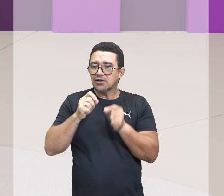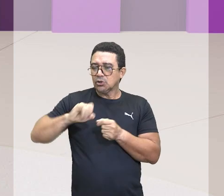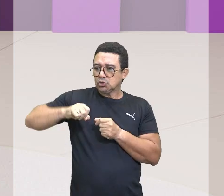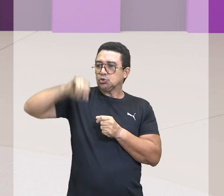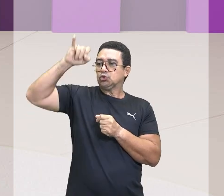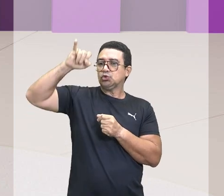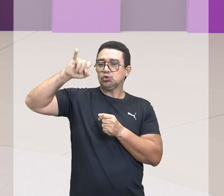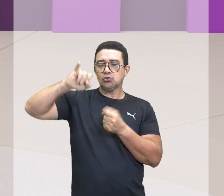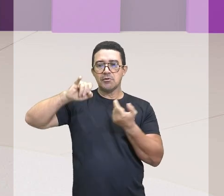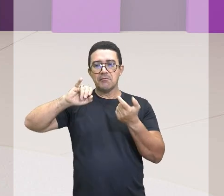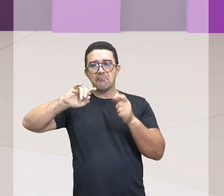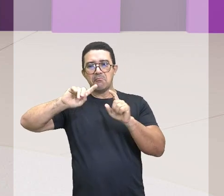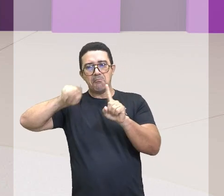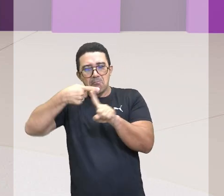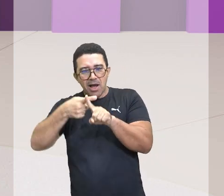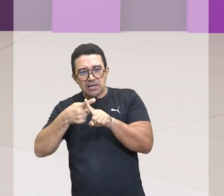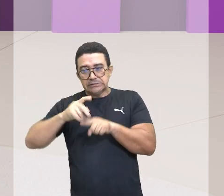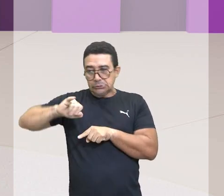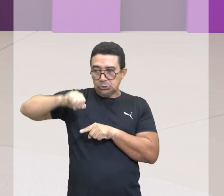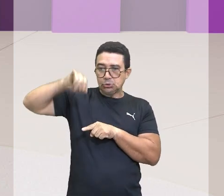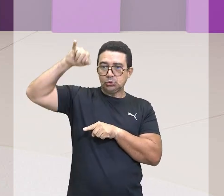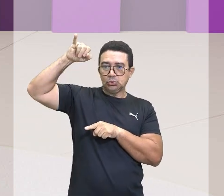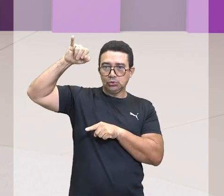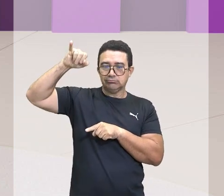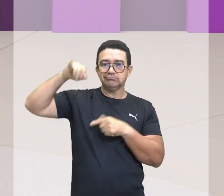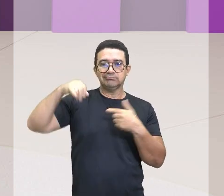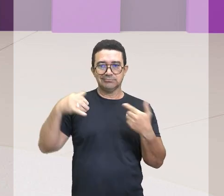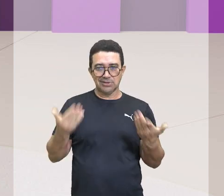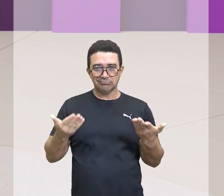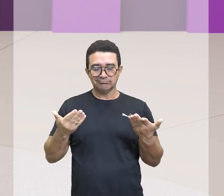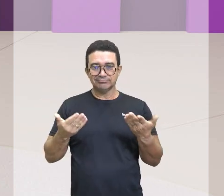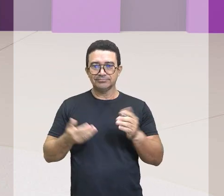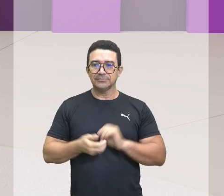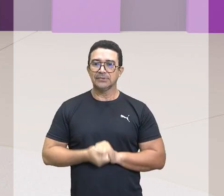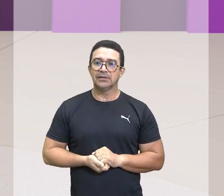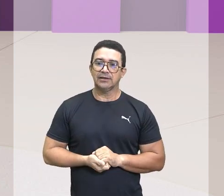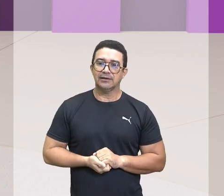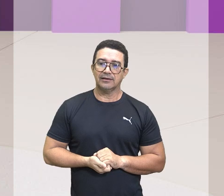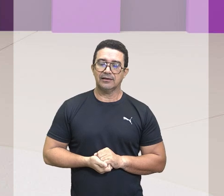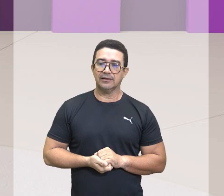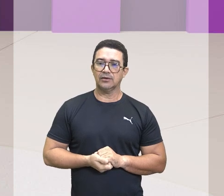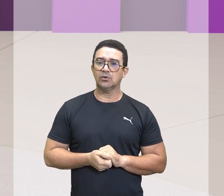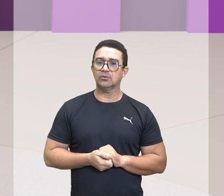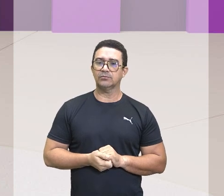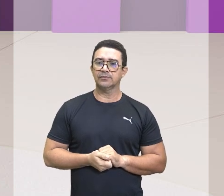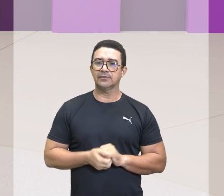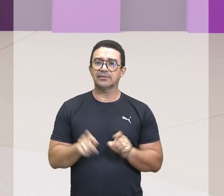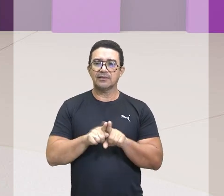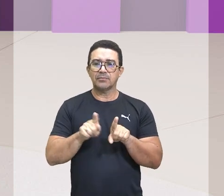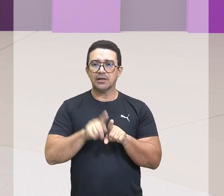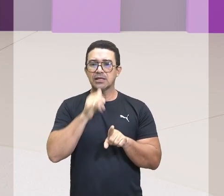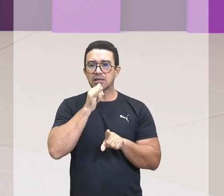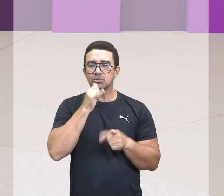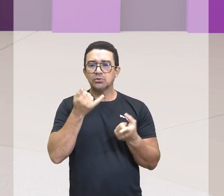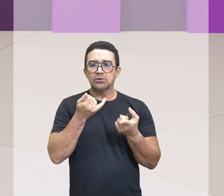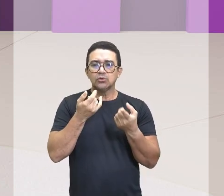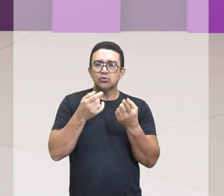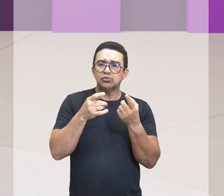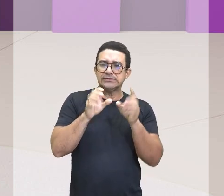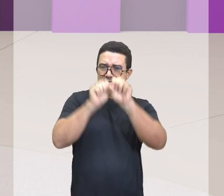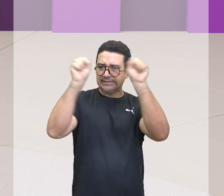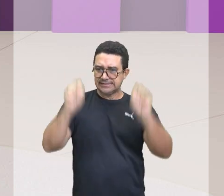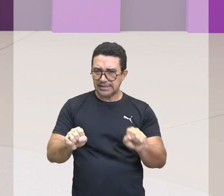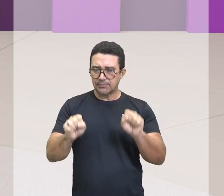tá? Lembra, juros sobre juros. Por isso que eu deixei aí em destaque. E o que mais também? Esse tipo de